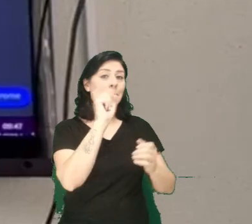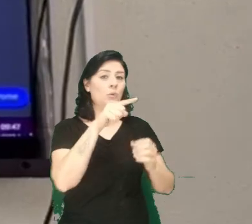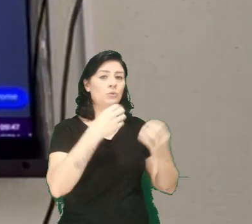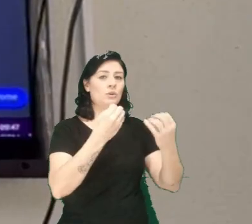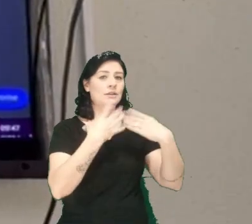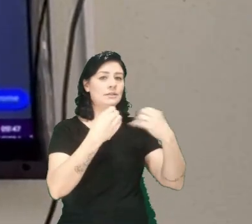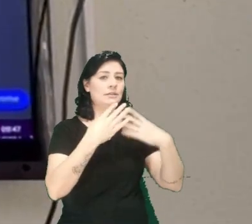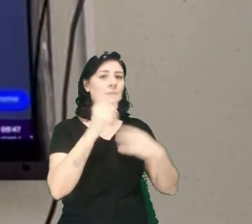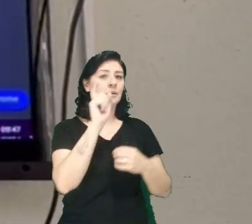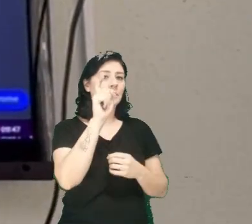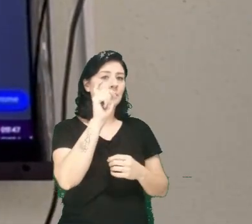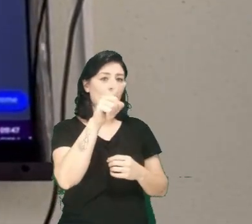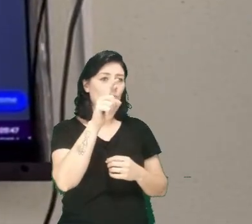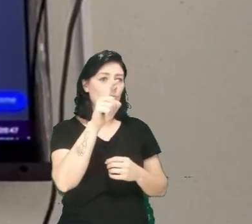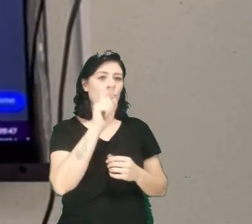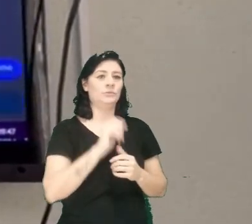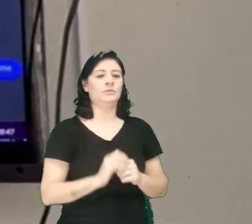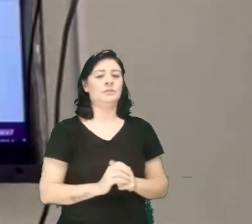araucaria.ensiname.online.